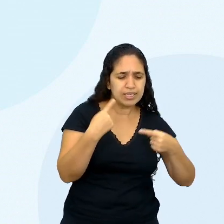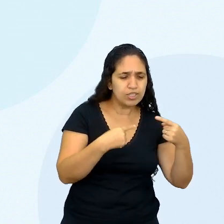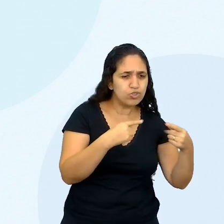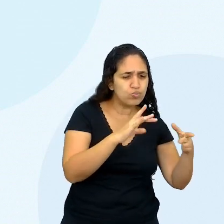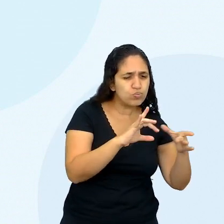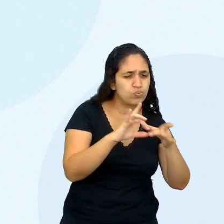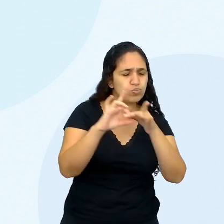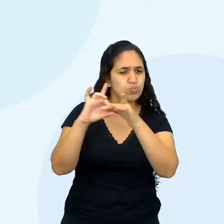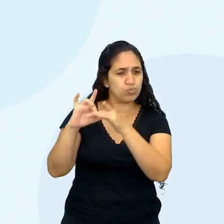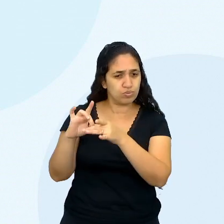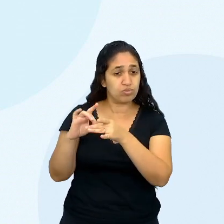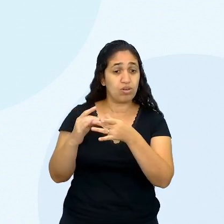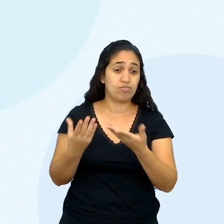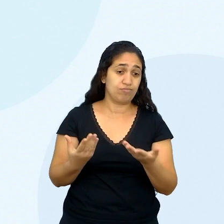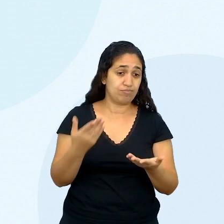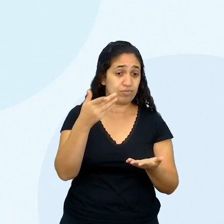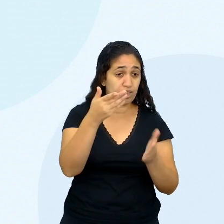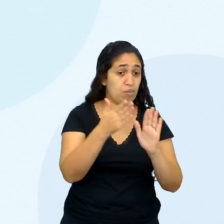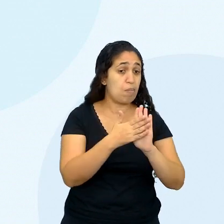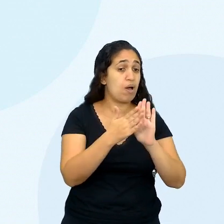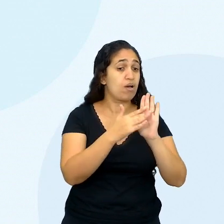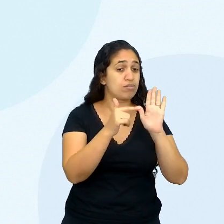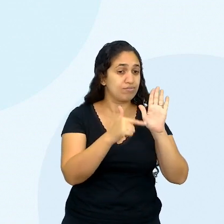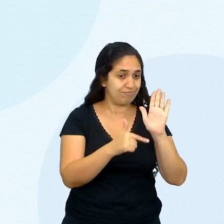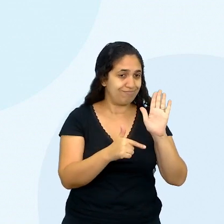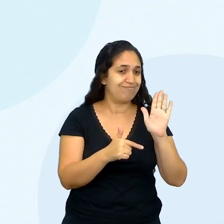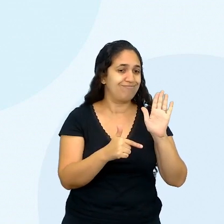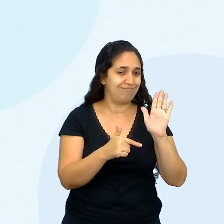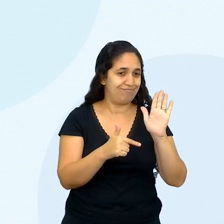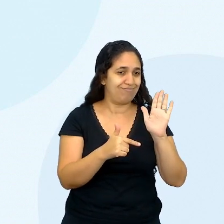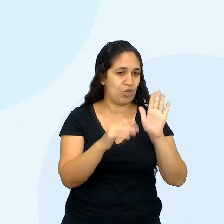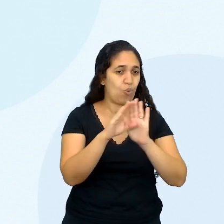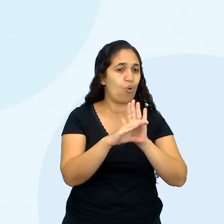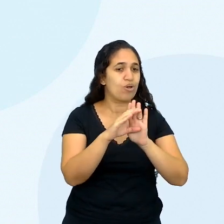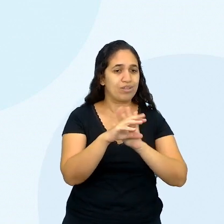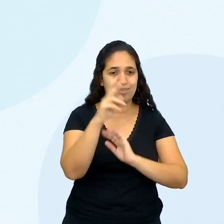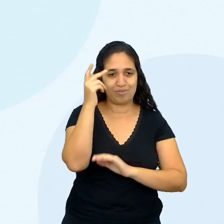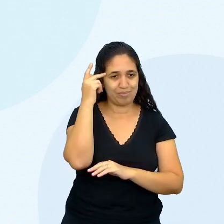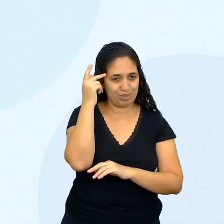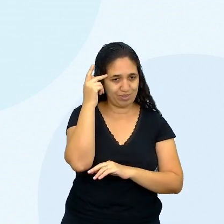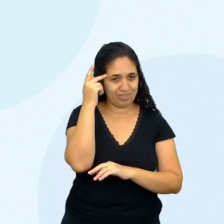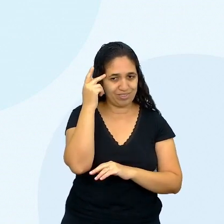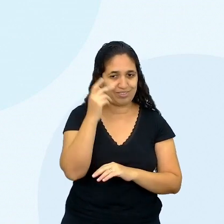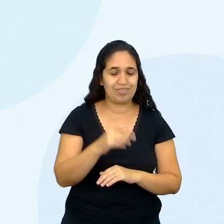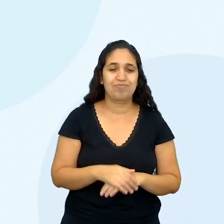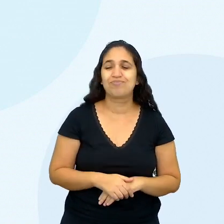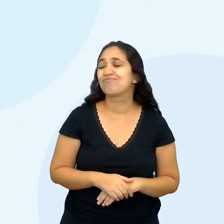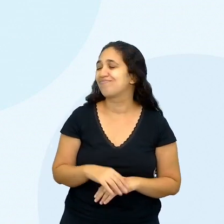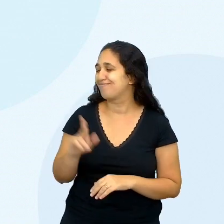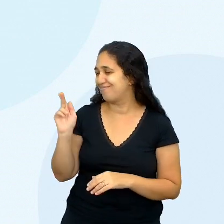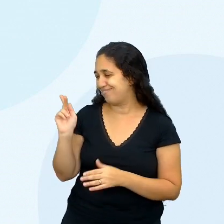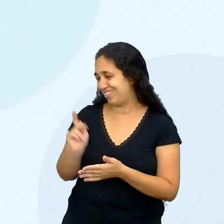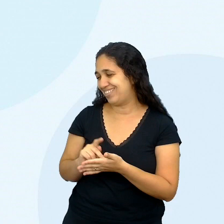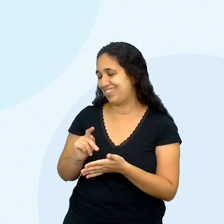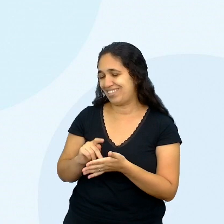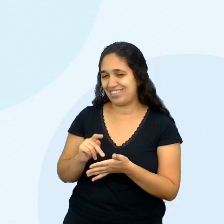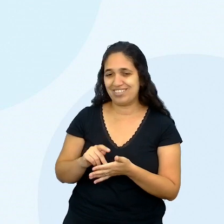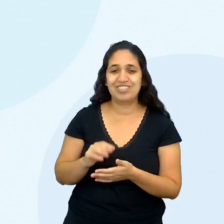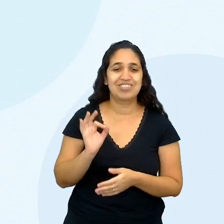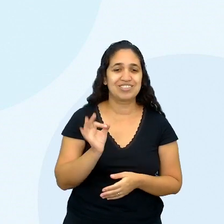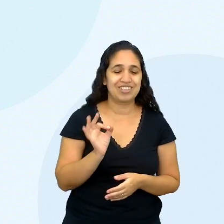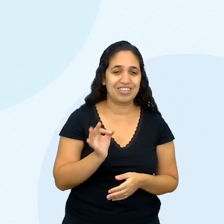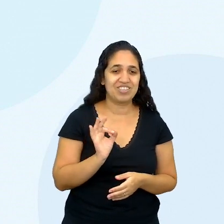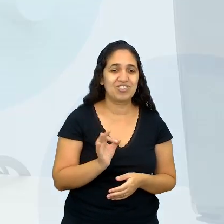estão aí presentes no nosso material norteador, que é o currículo paulista. Verdade, me